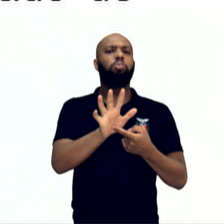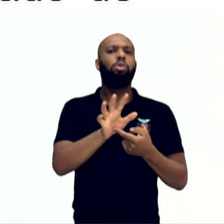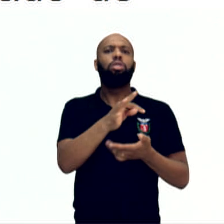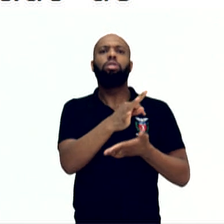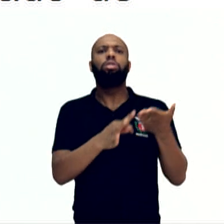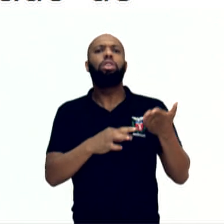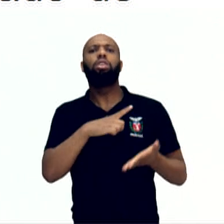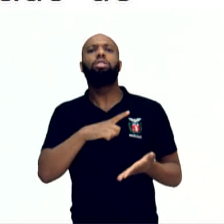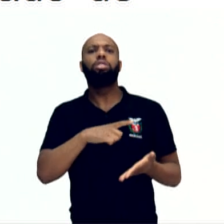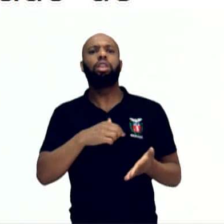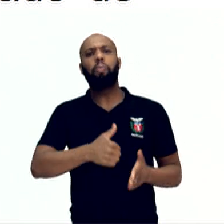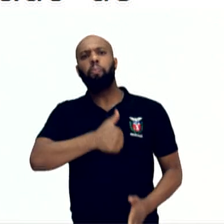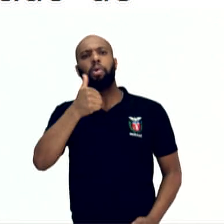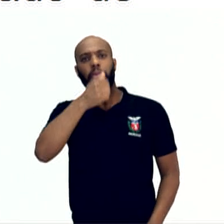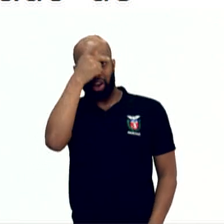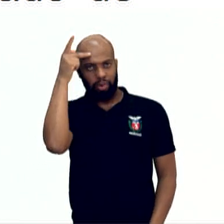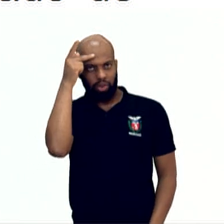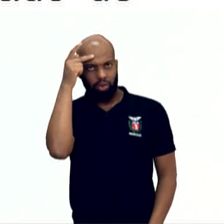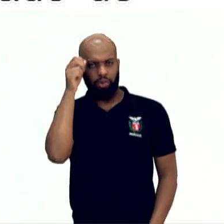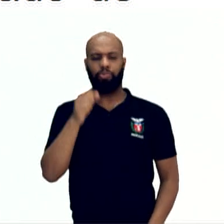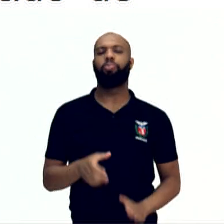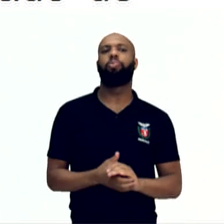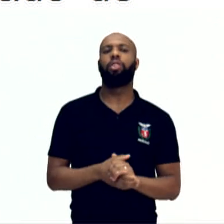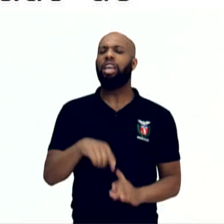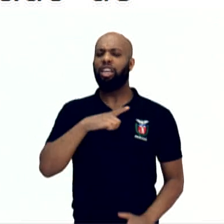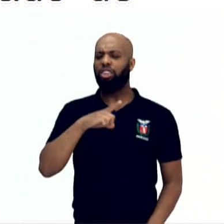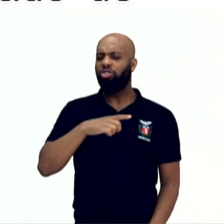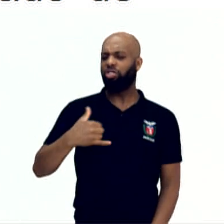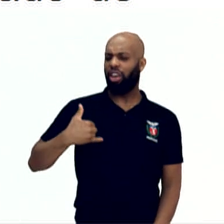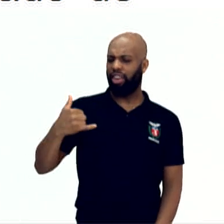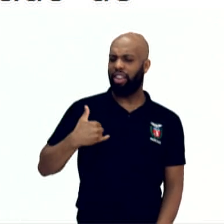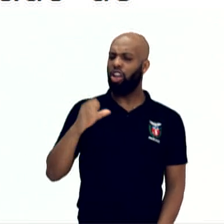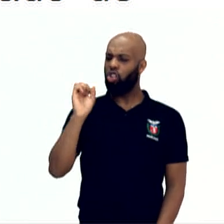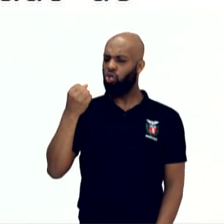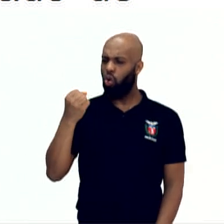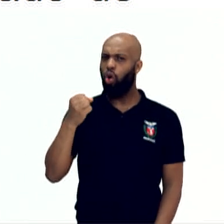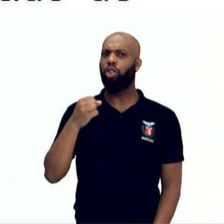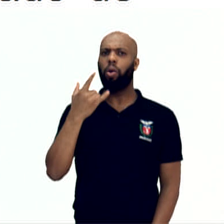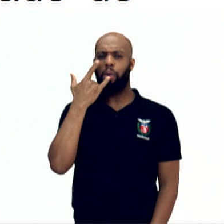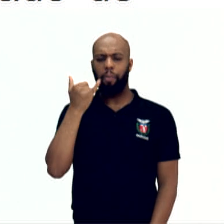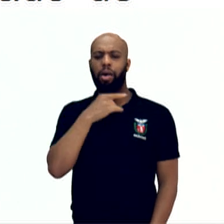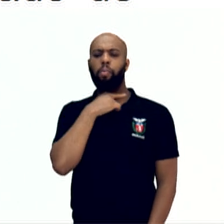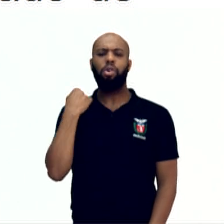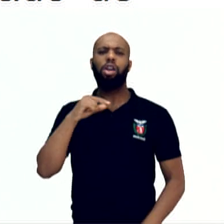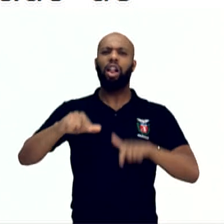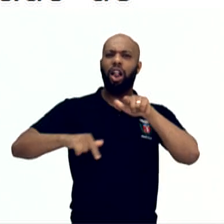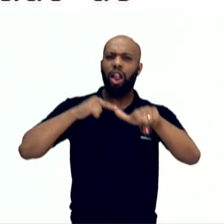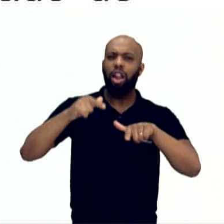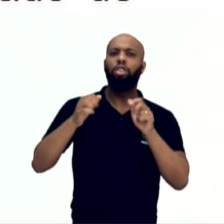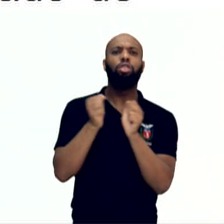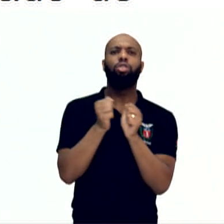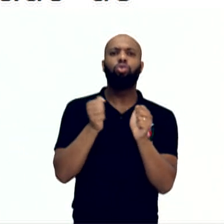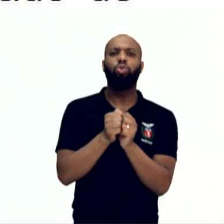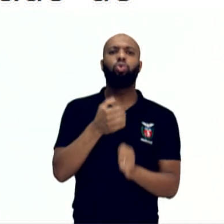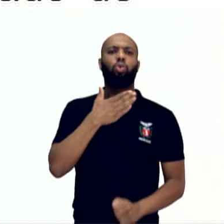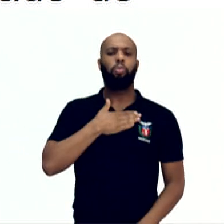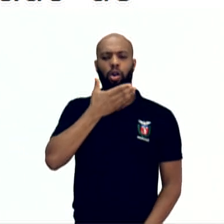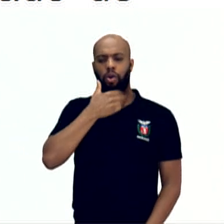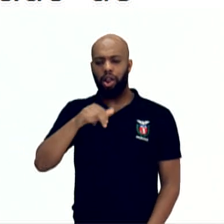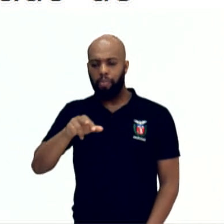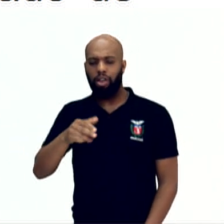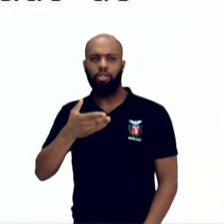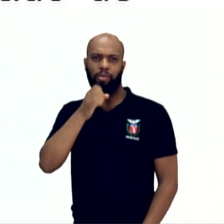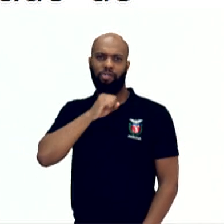primeira pessoa? Quando completei 8 anos, fiquei órfão de pai e tive que trabalhar muito, ao lado de meu irmão mais